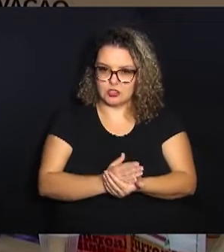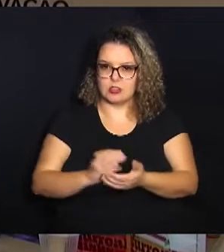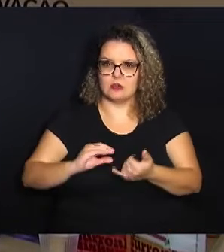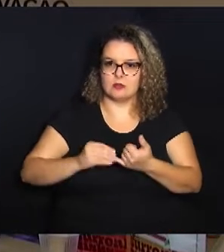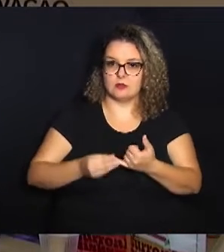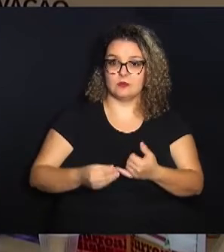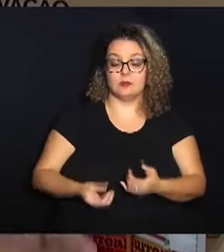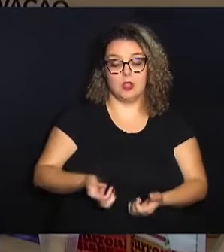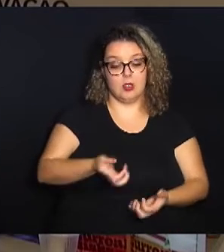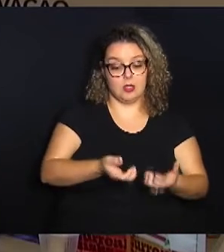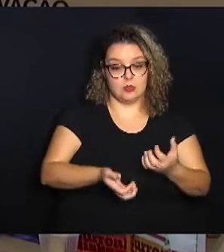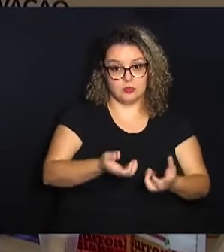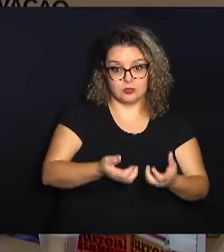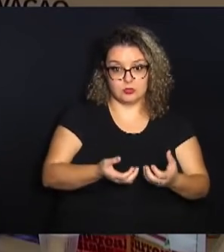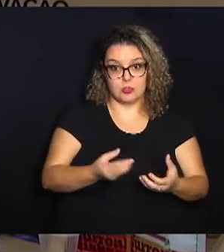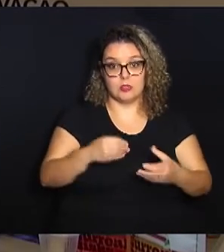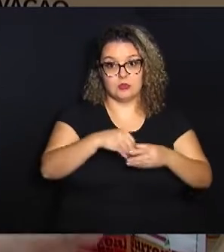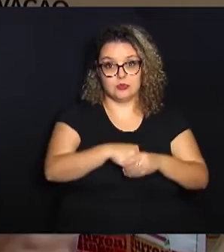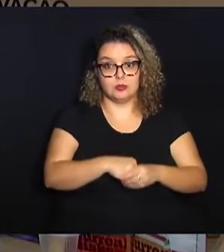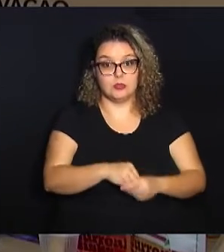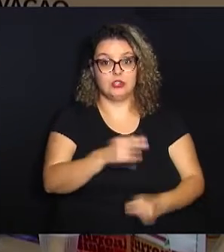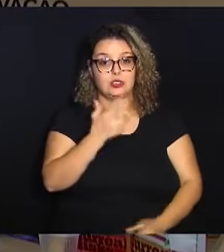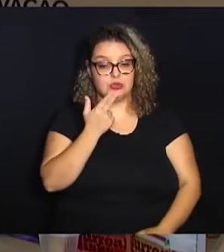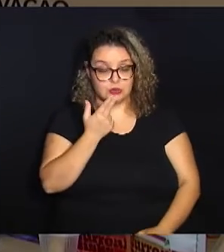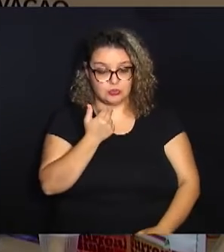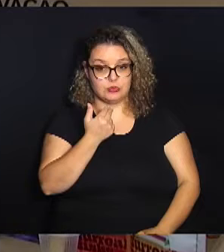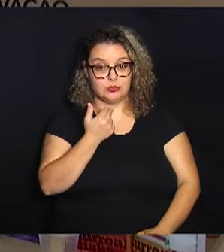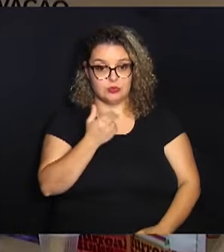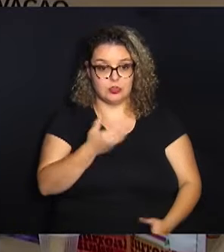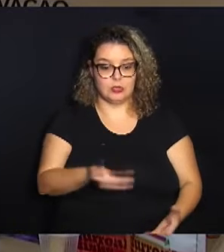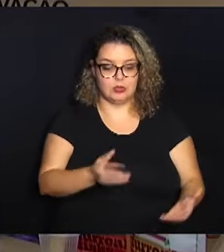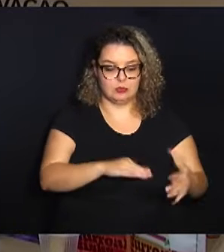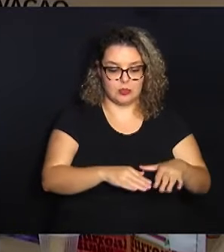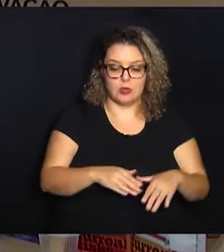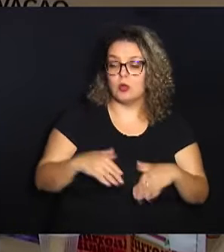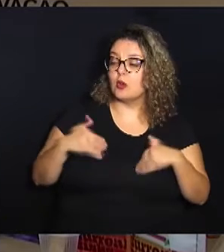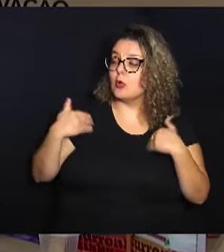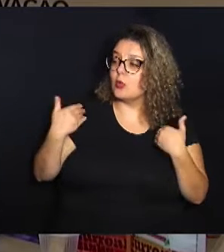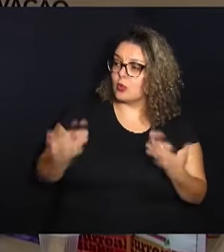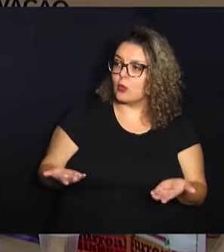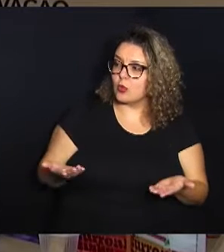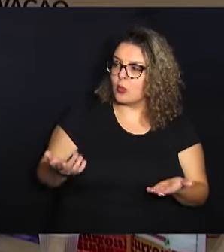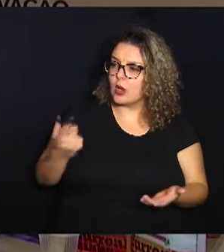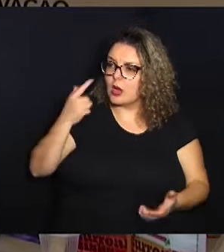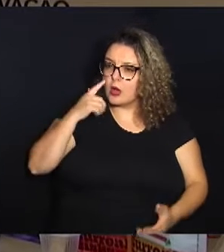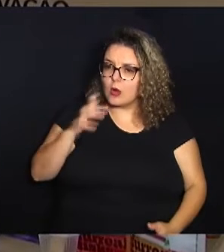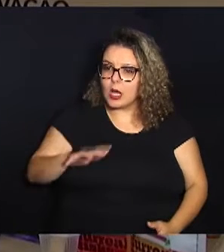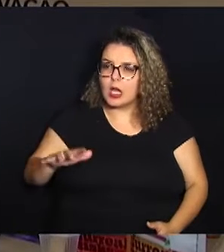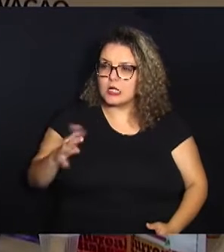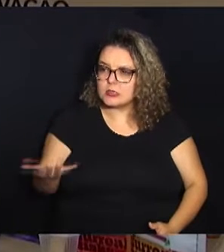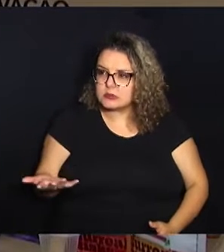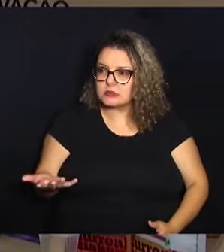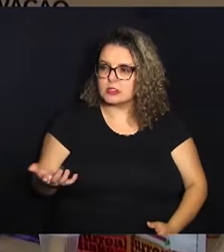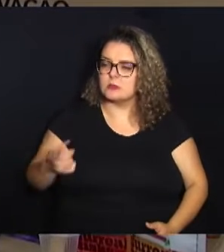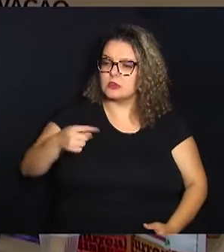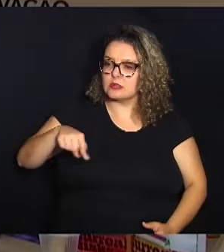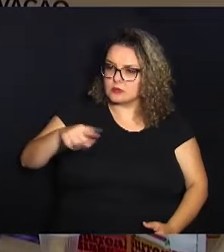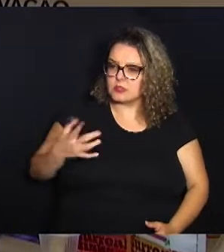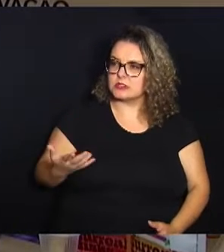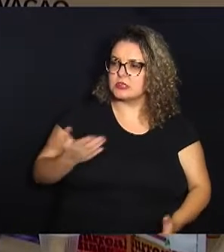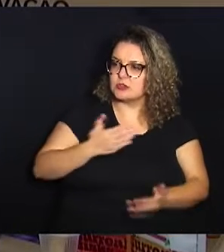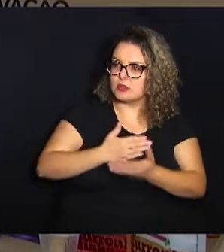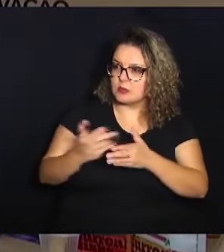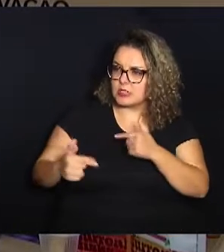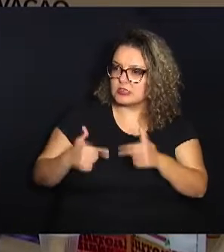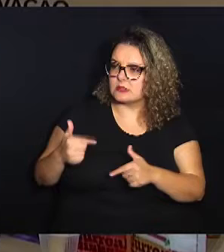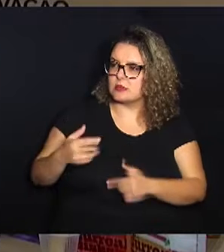agrega sabores nutricionais e embala. Qual foi a ideia inicial para que vocês começassem a trabalhar